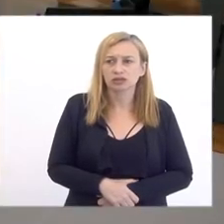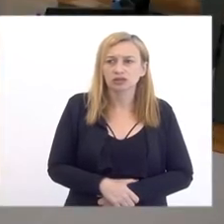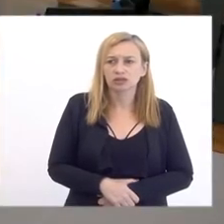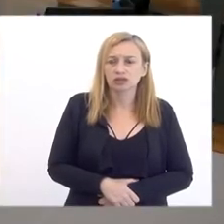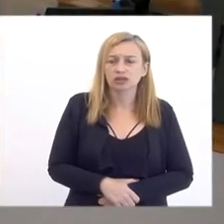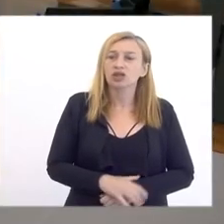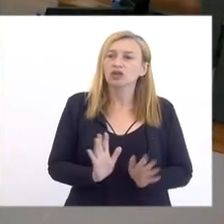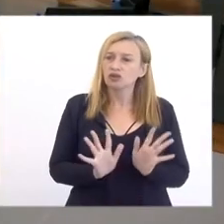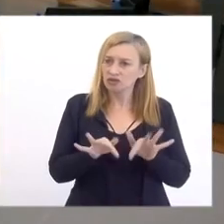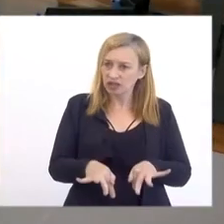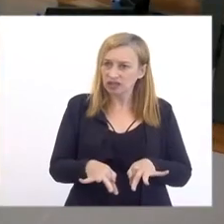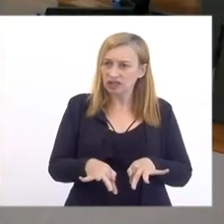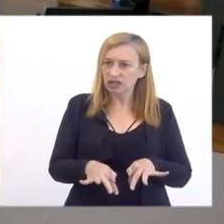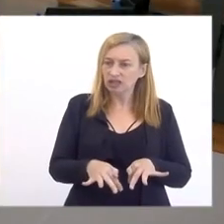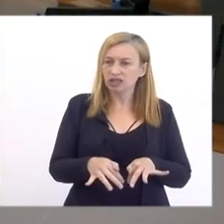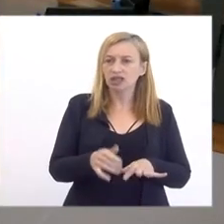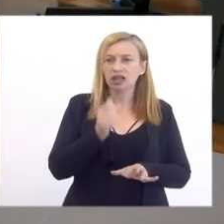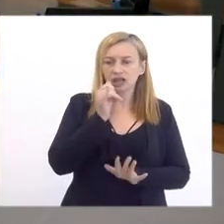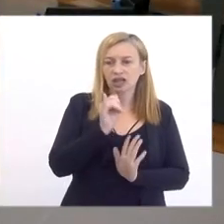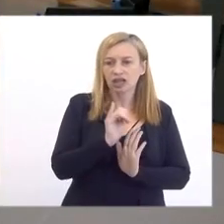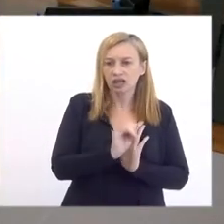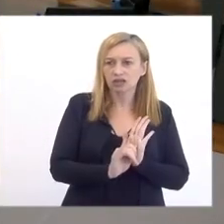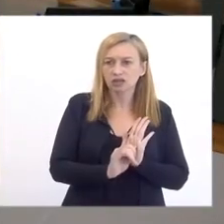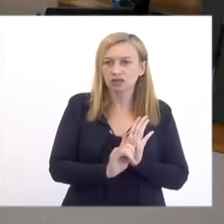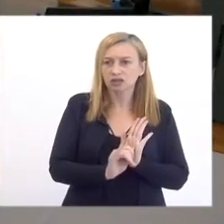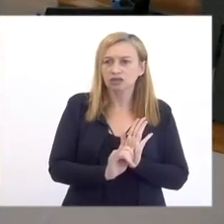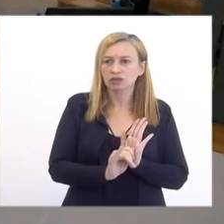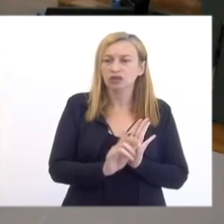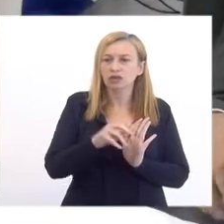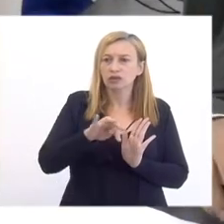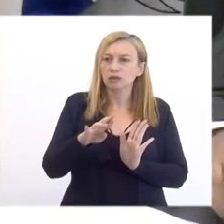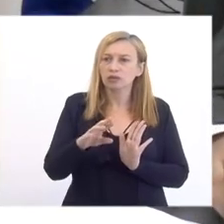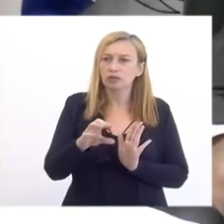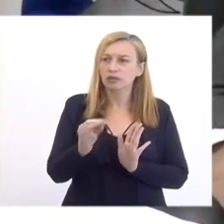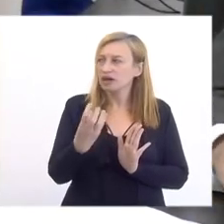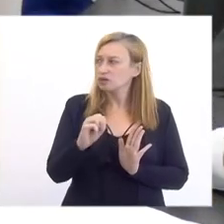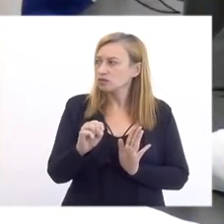Nós vamos encerrar aqui no relator, deputado Marcos Miller. Voltamos na próxima reunião